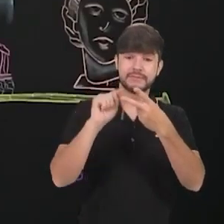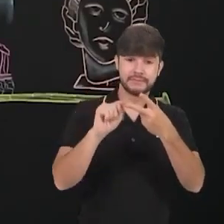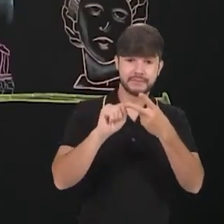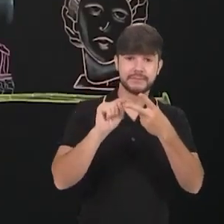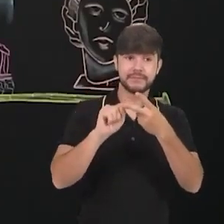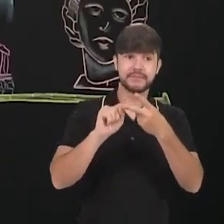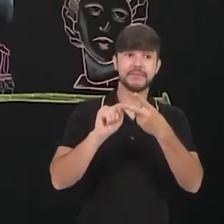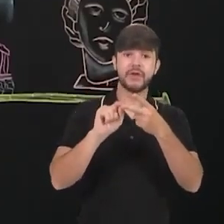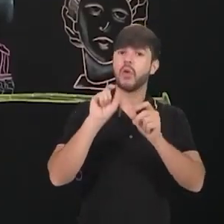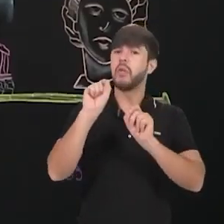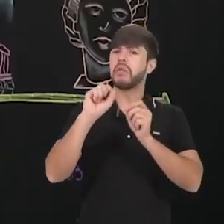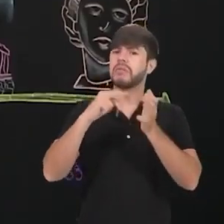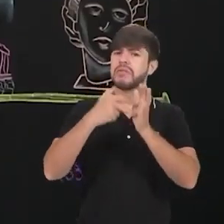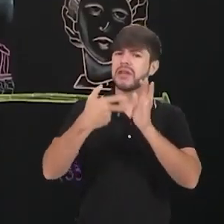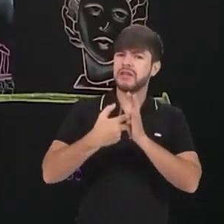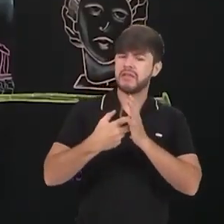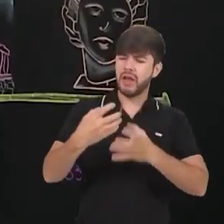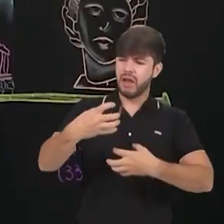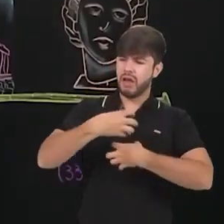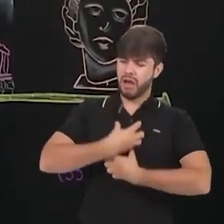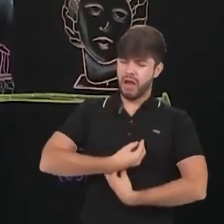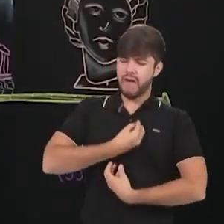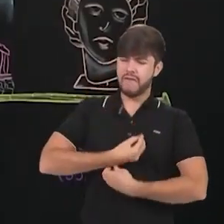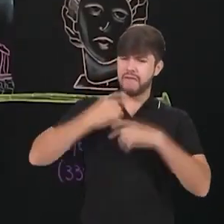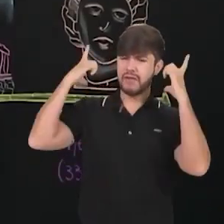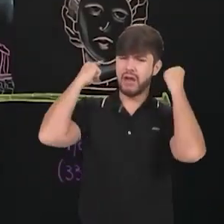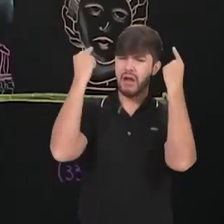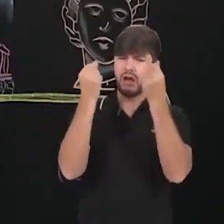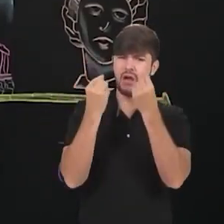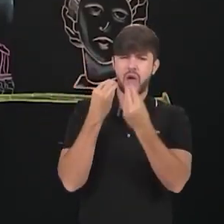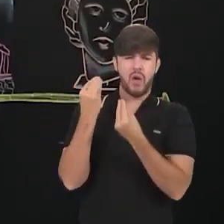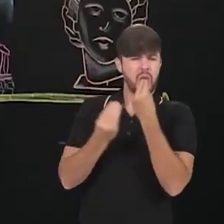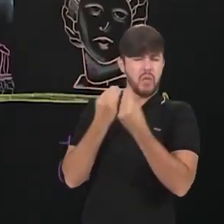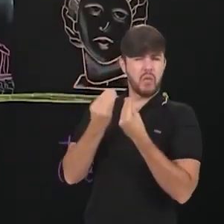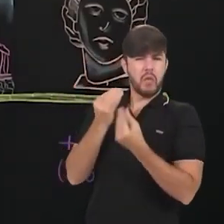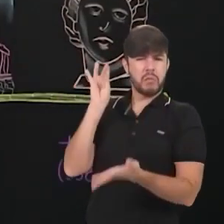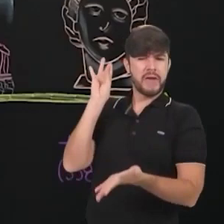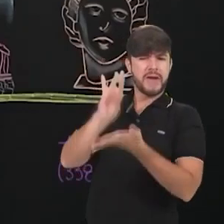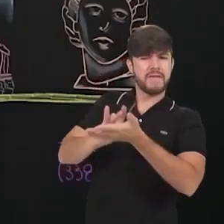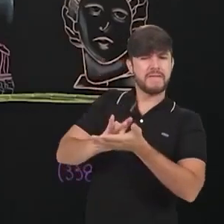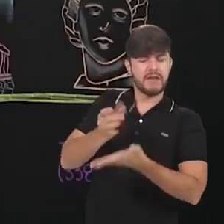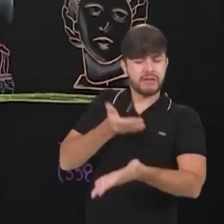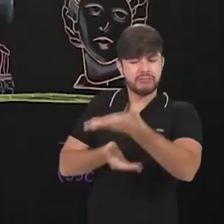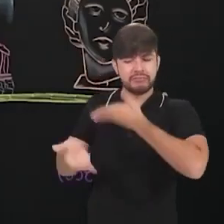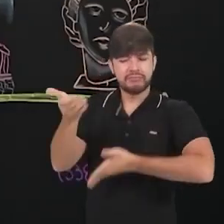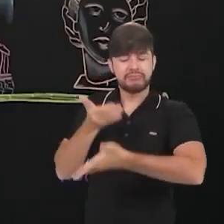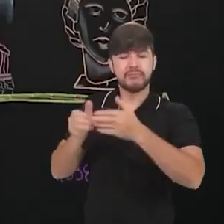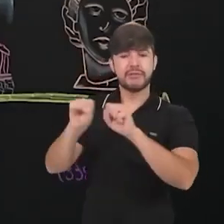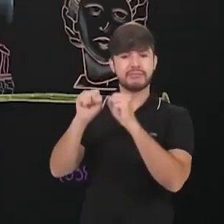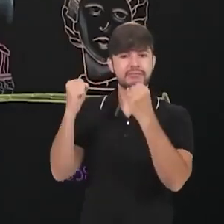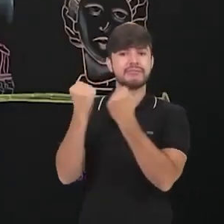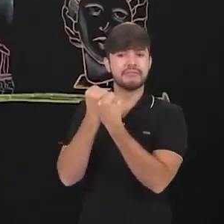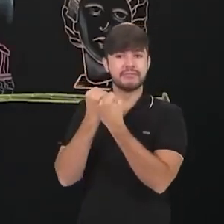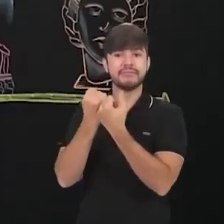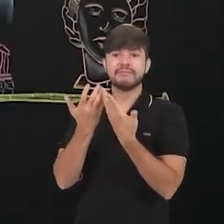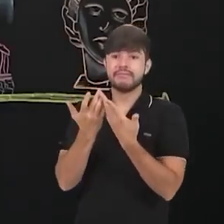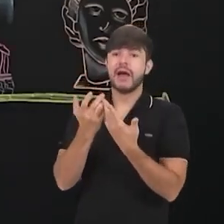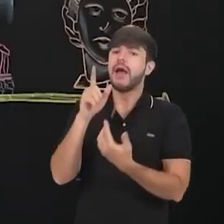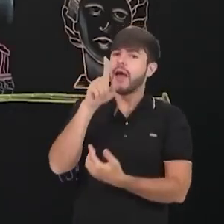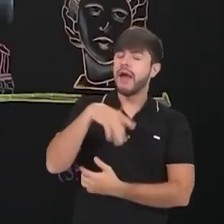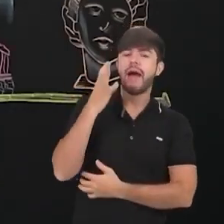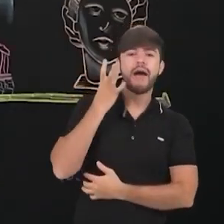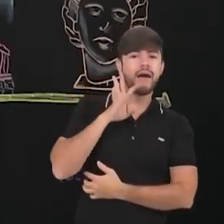era para o grego ser grego, o que fazia ele se sentir parte dessa coletividade. Isso é